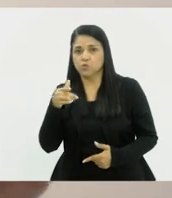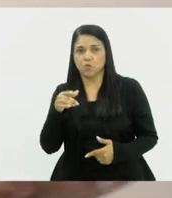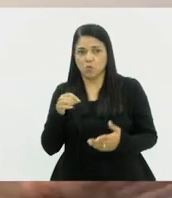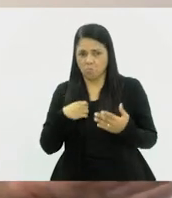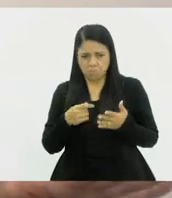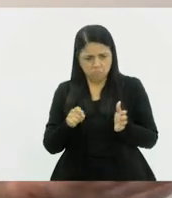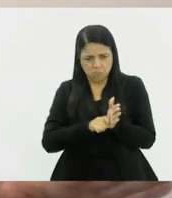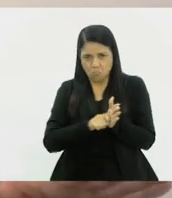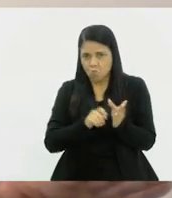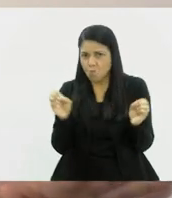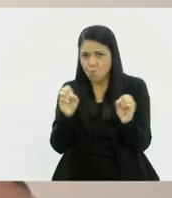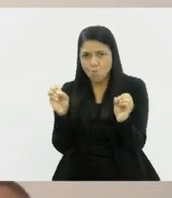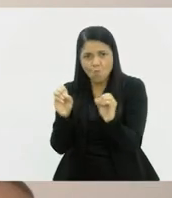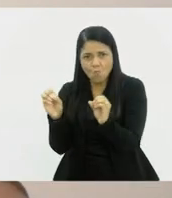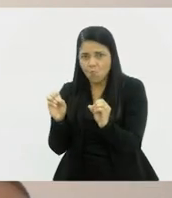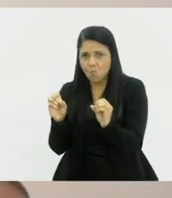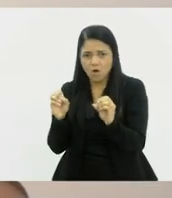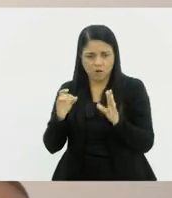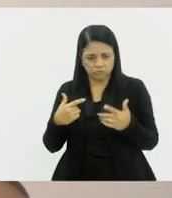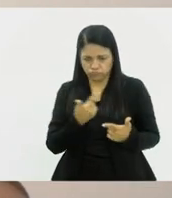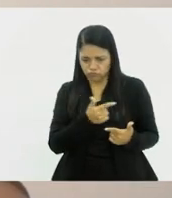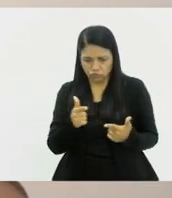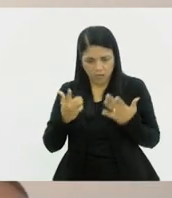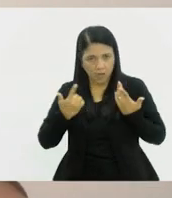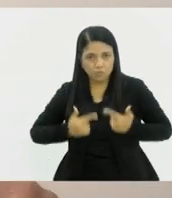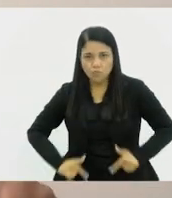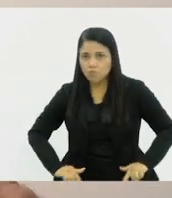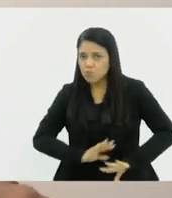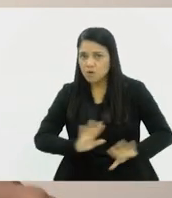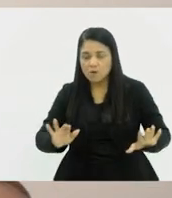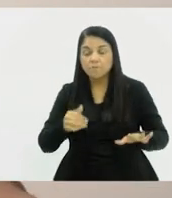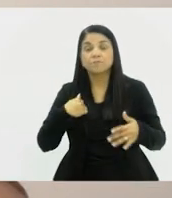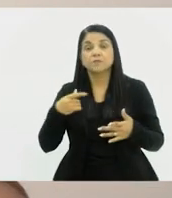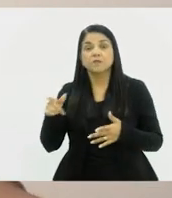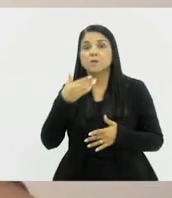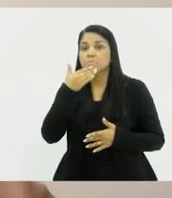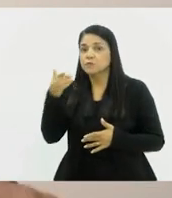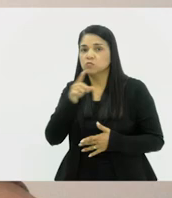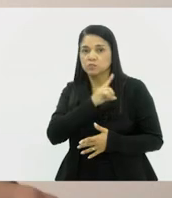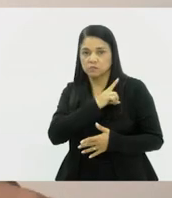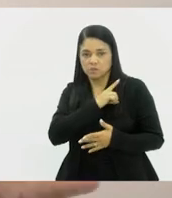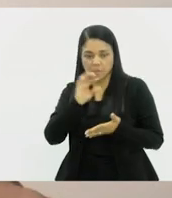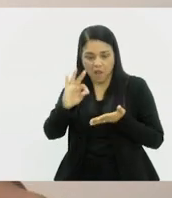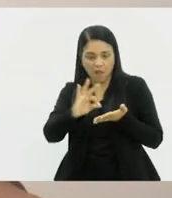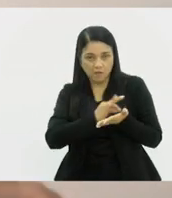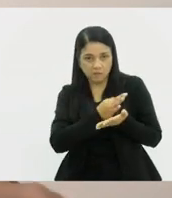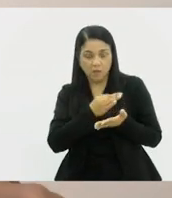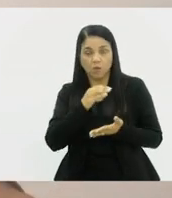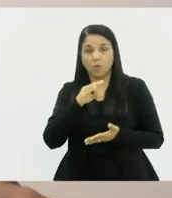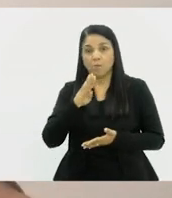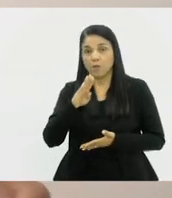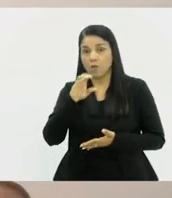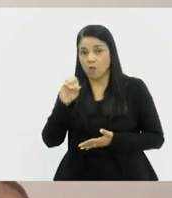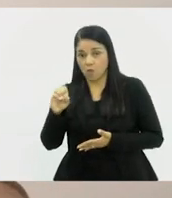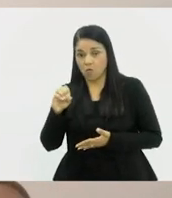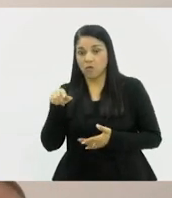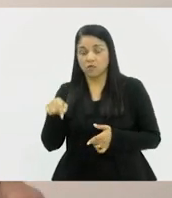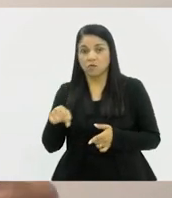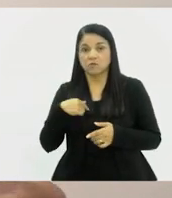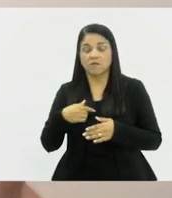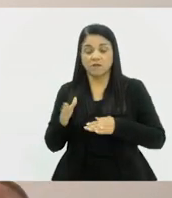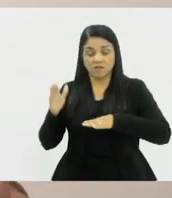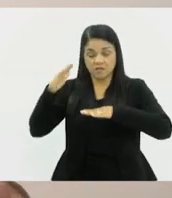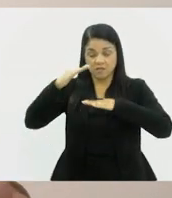né Não fui pego exatamente com nada e aí ele mandou eu assinar um um o BO no BO dizia que eu tava em cima da